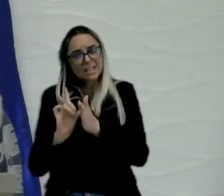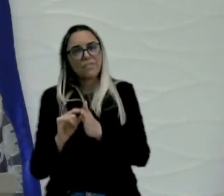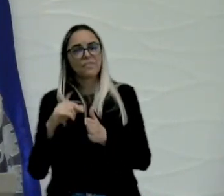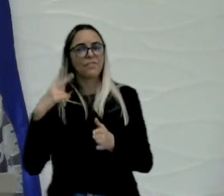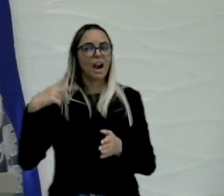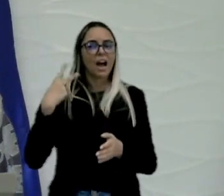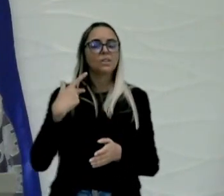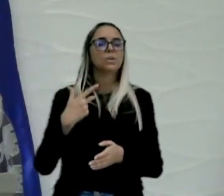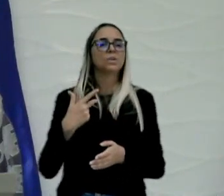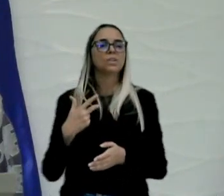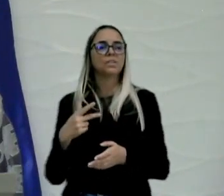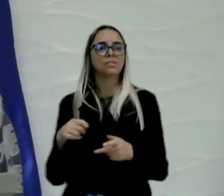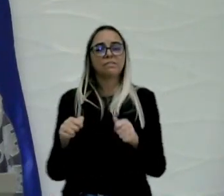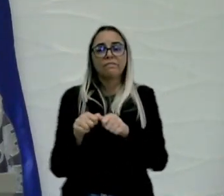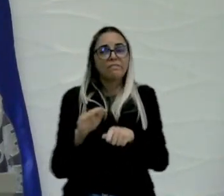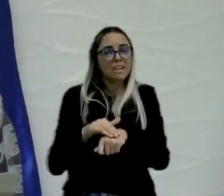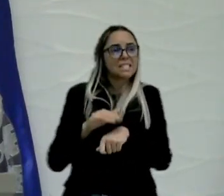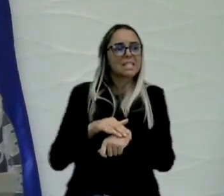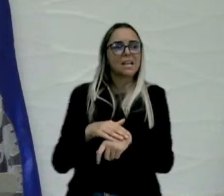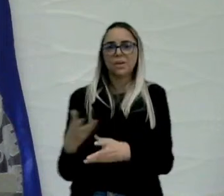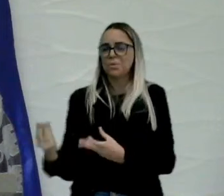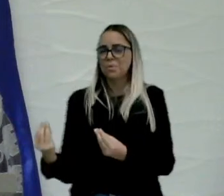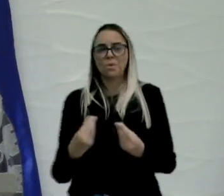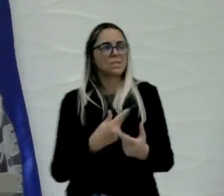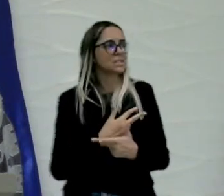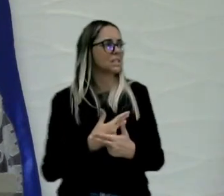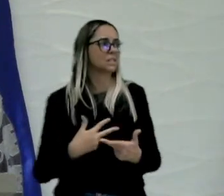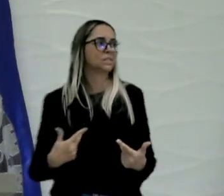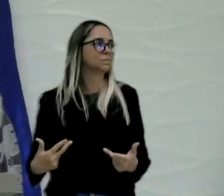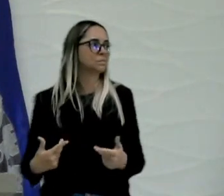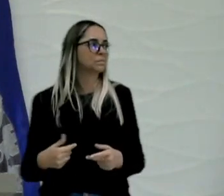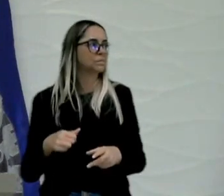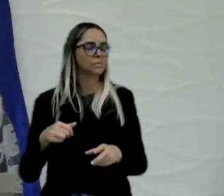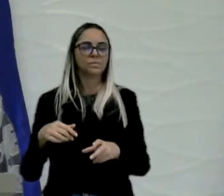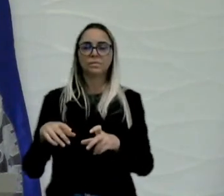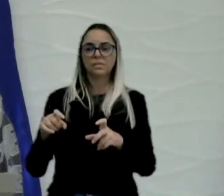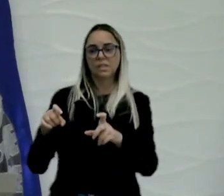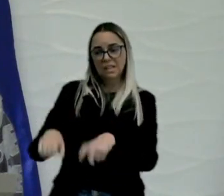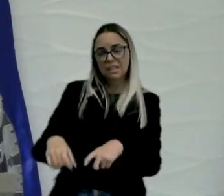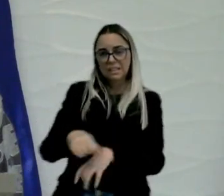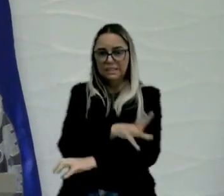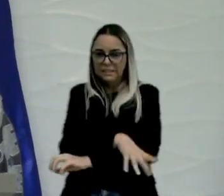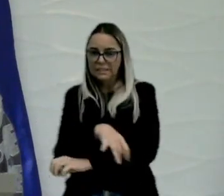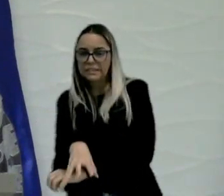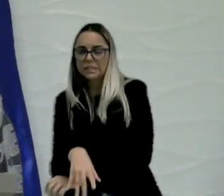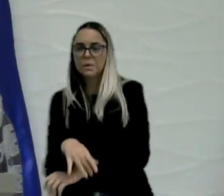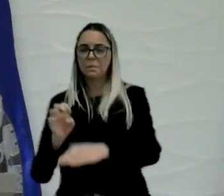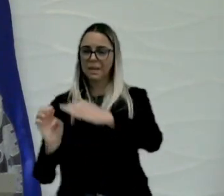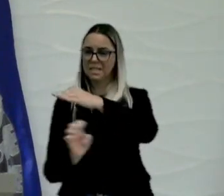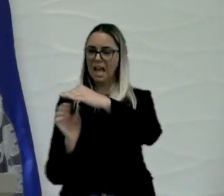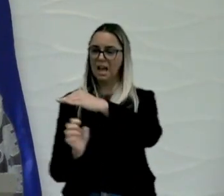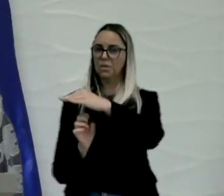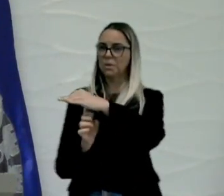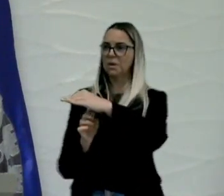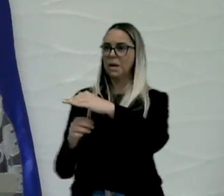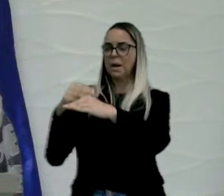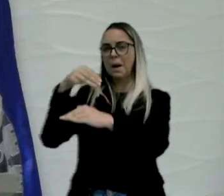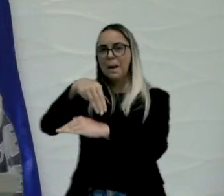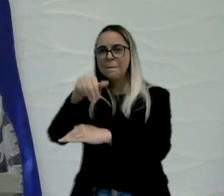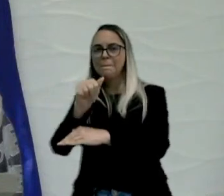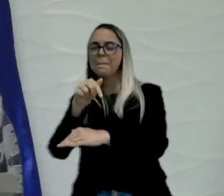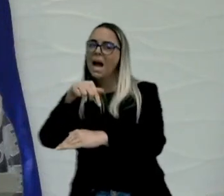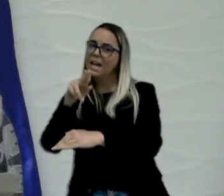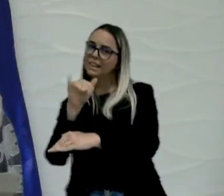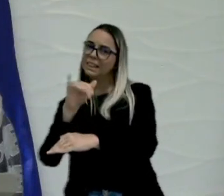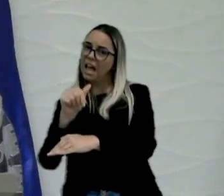fazia muita coisa trabalhando com os tratores do empresário com as máquinas